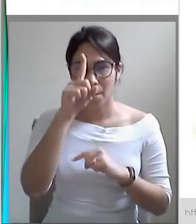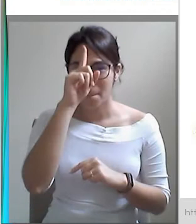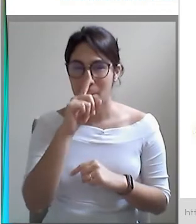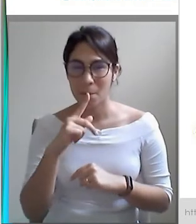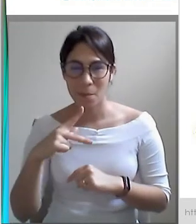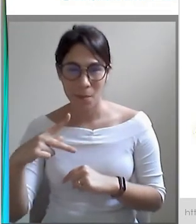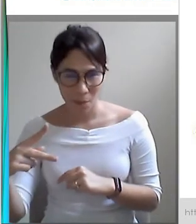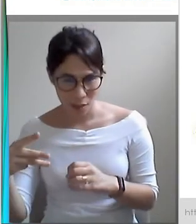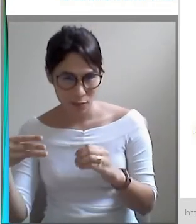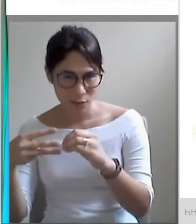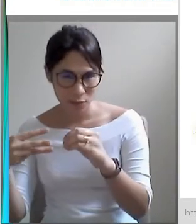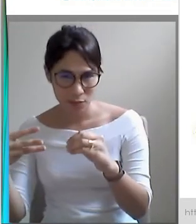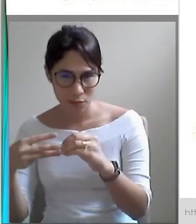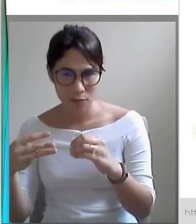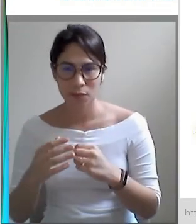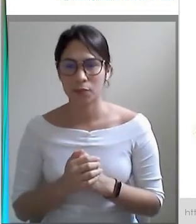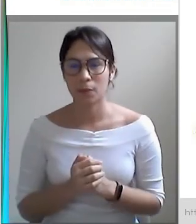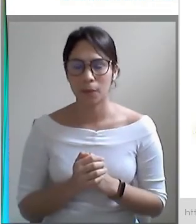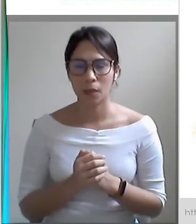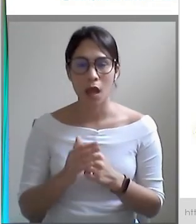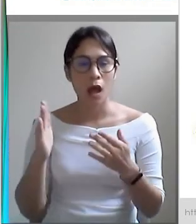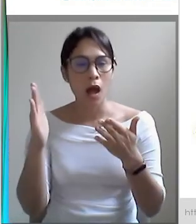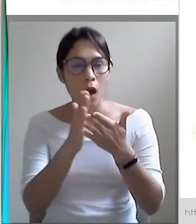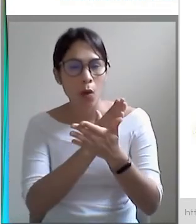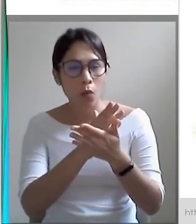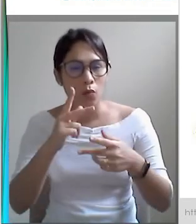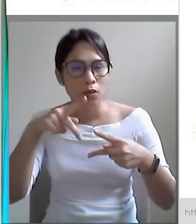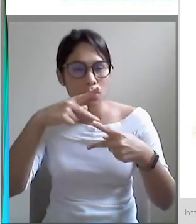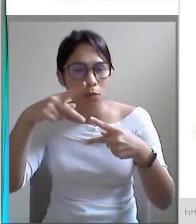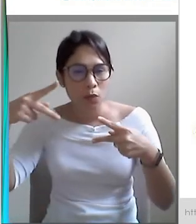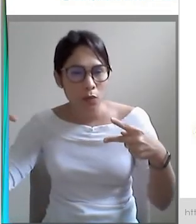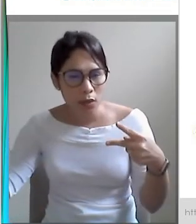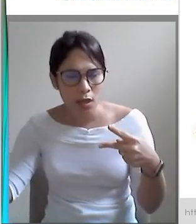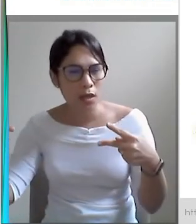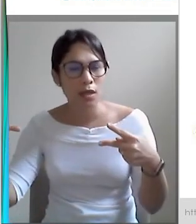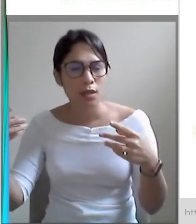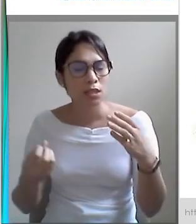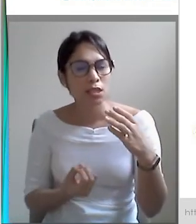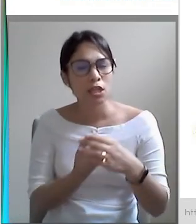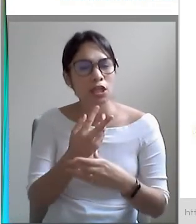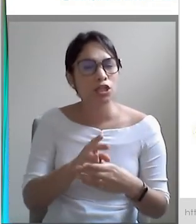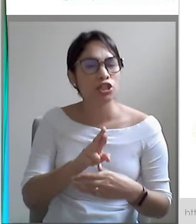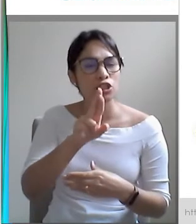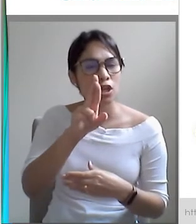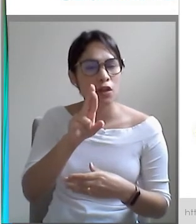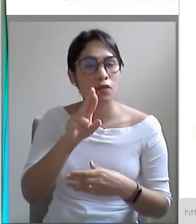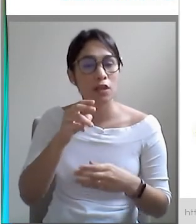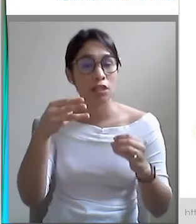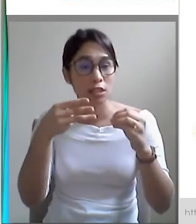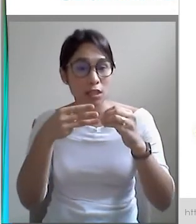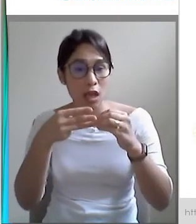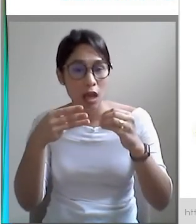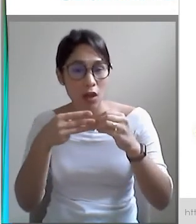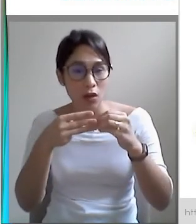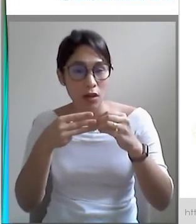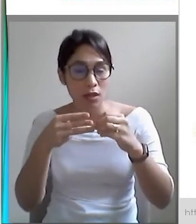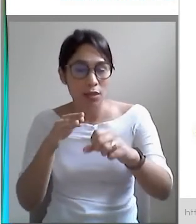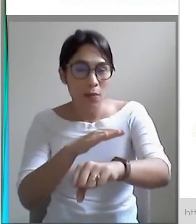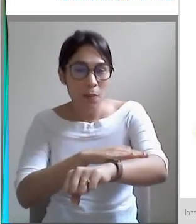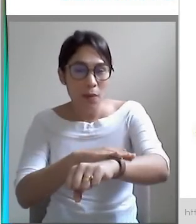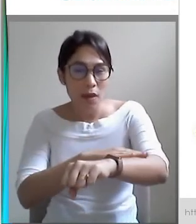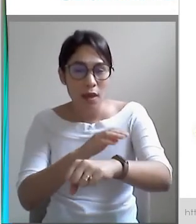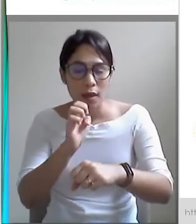Algumas proteínas são produzidas pelas células endoteliais e os fatores de crescimento de